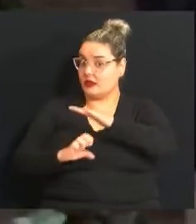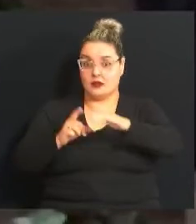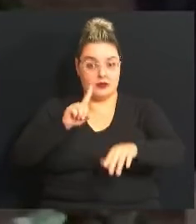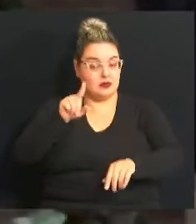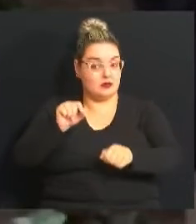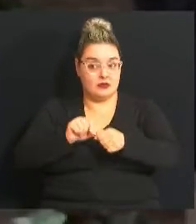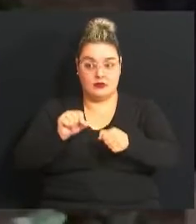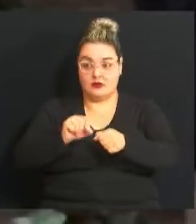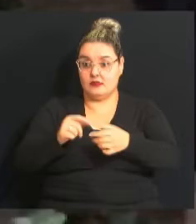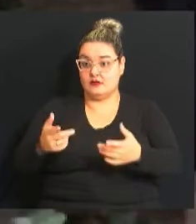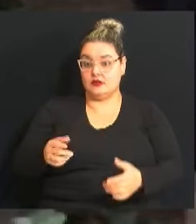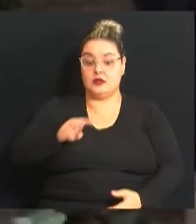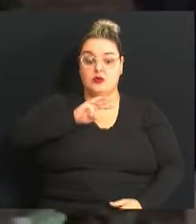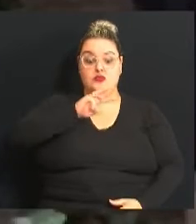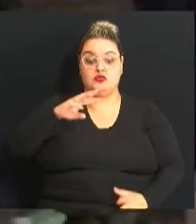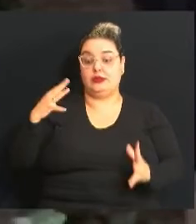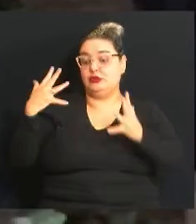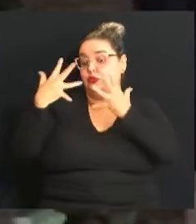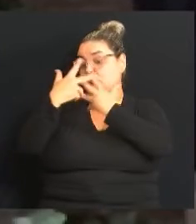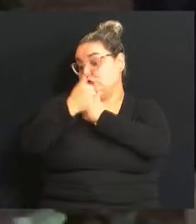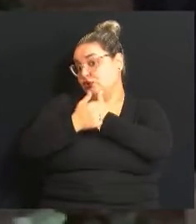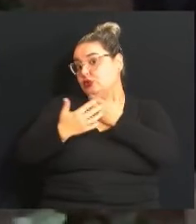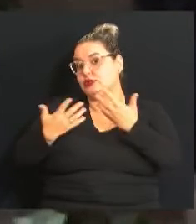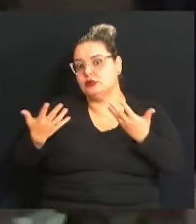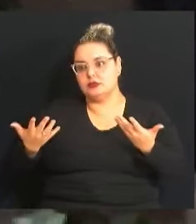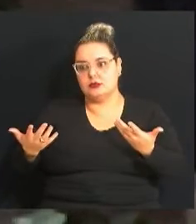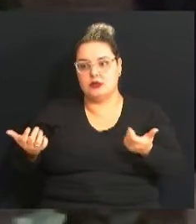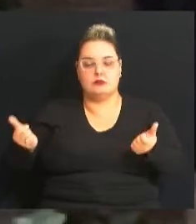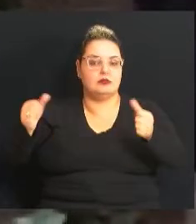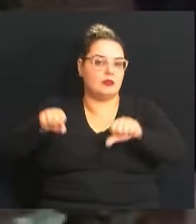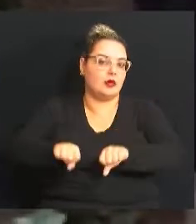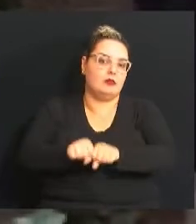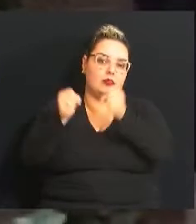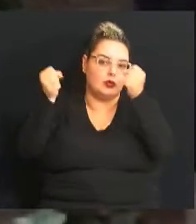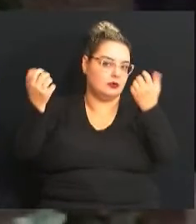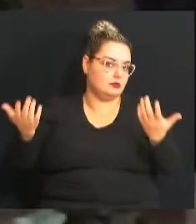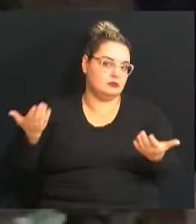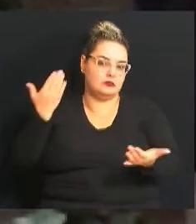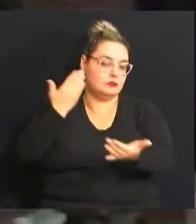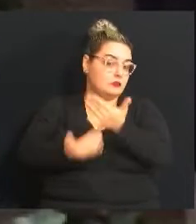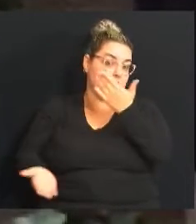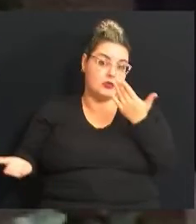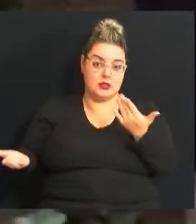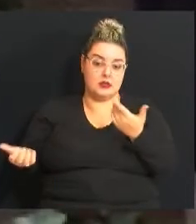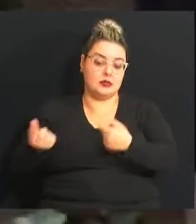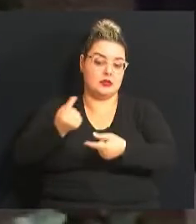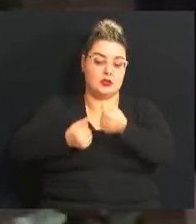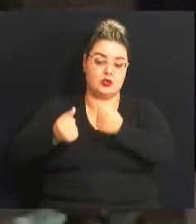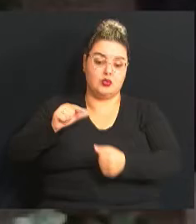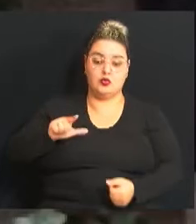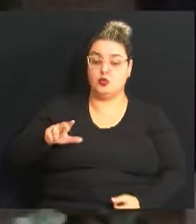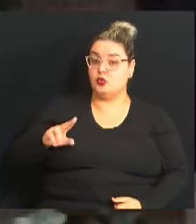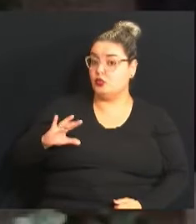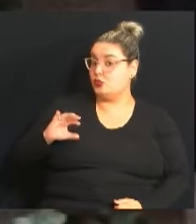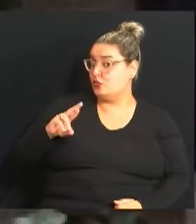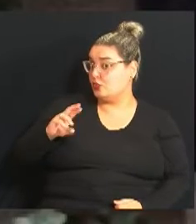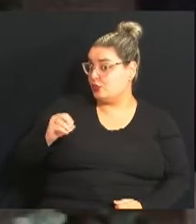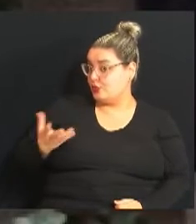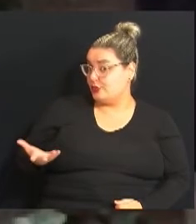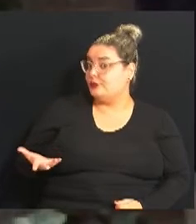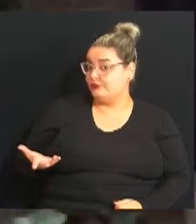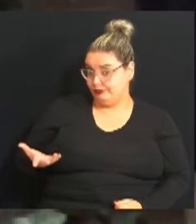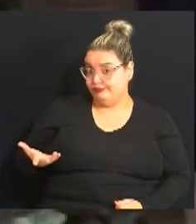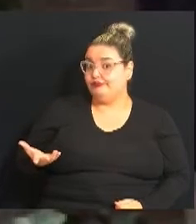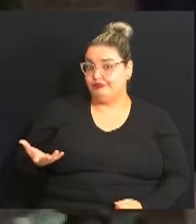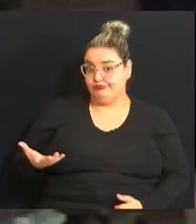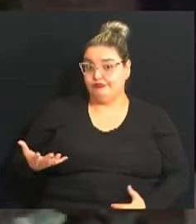site bonito, faliram ou perderam muito o seu lucro. Então, esse conflito de